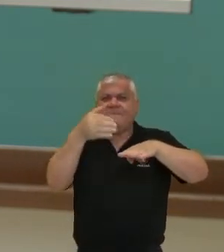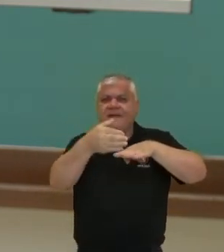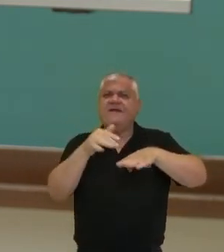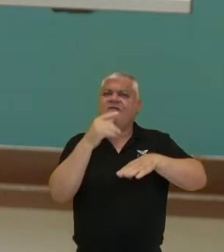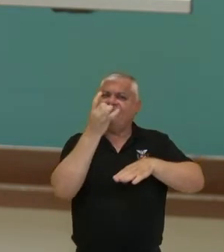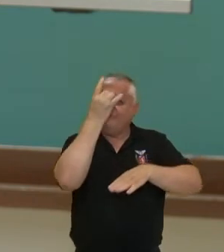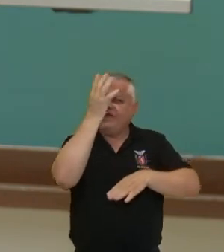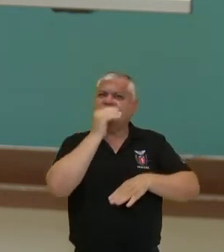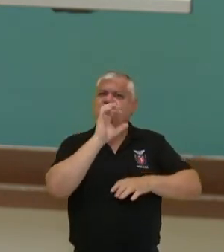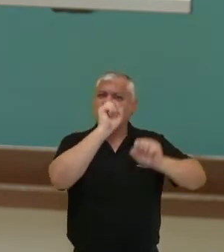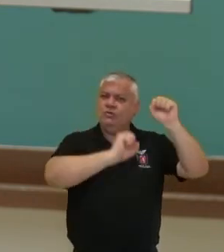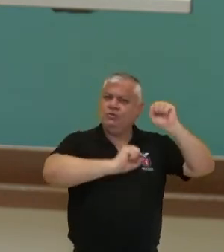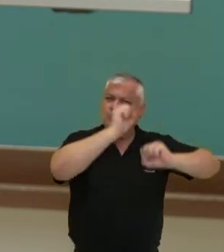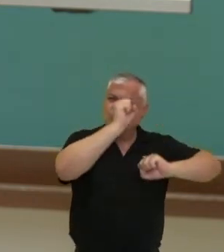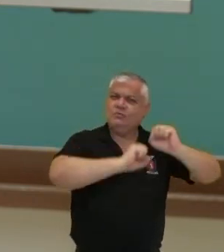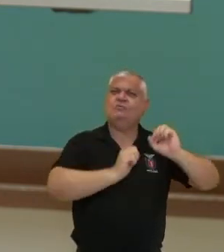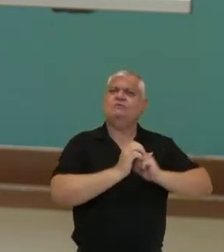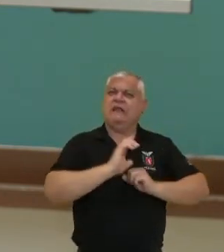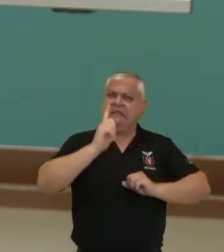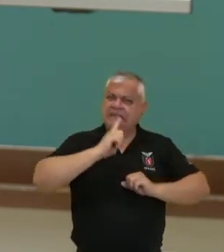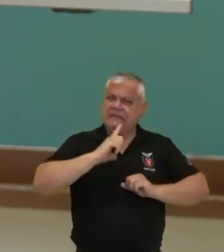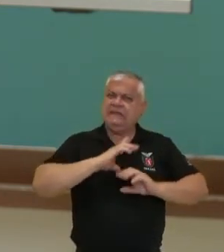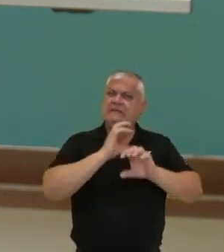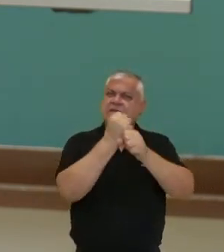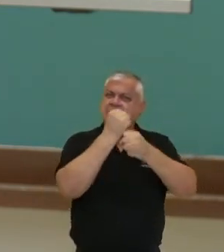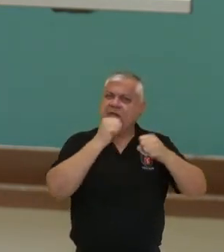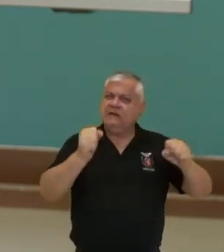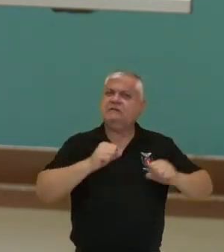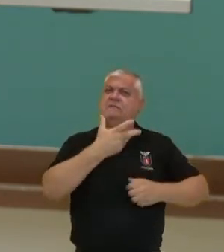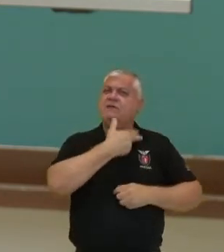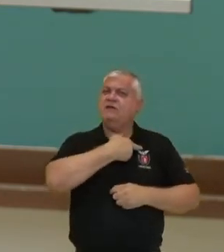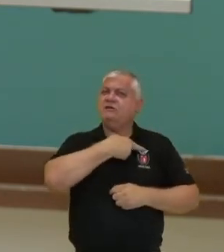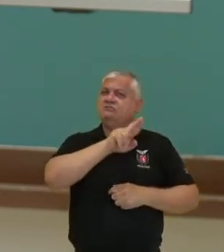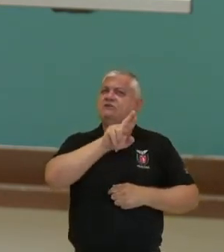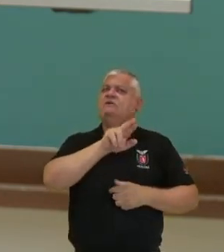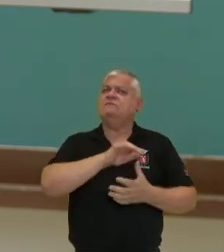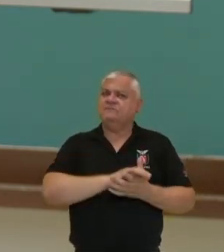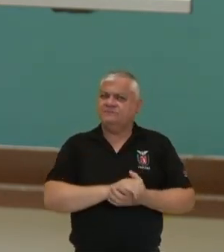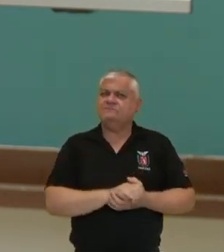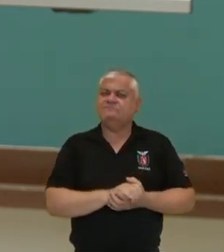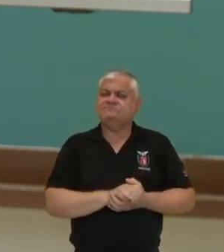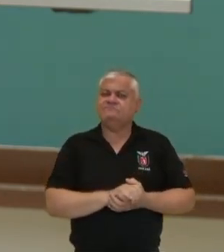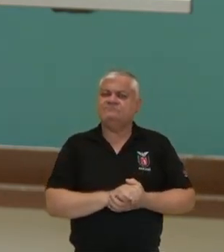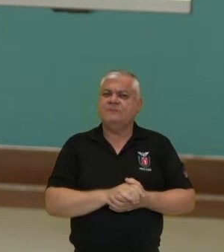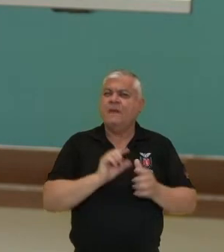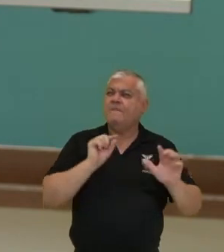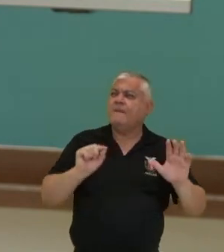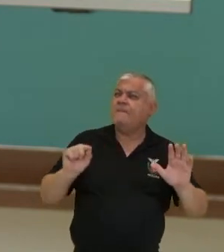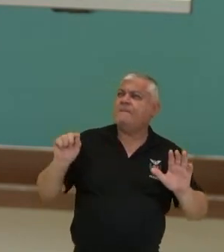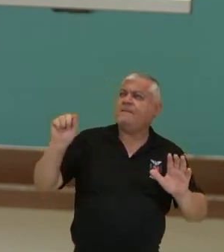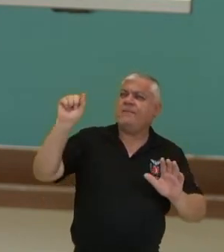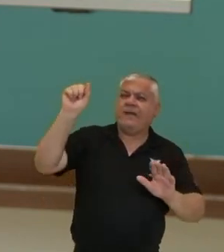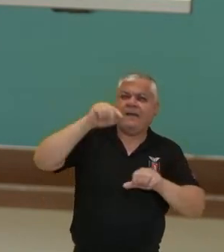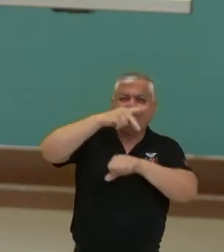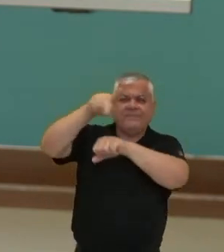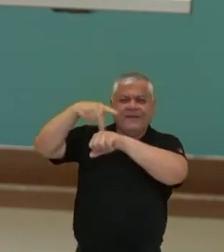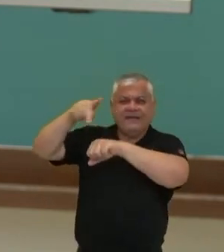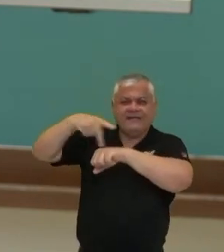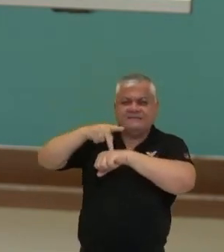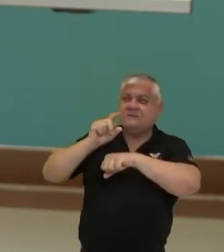mais industrializado não tem uma grande questão que é religiosa enquanto a maior parte dos países da Região